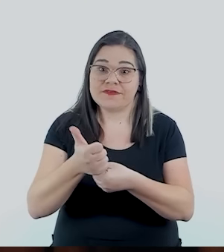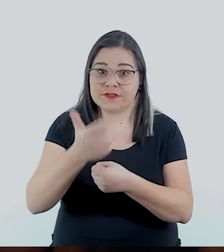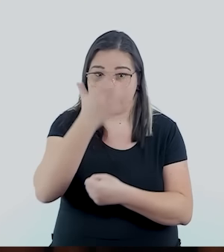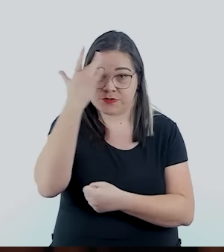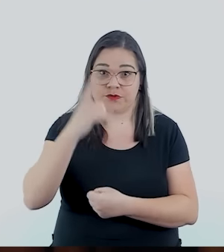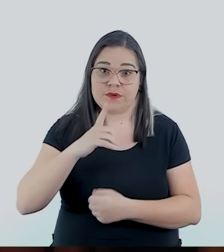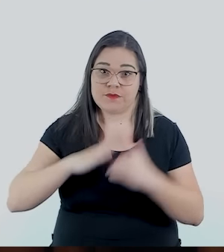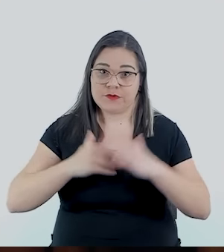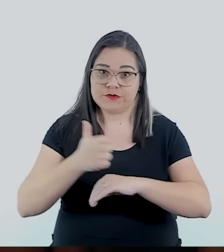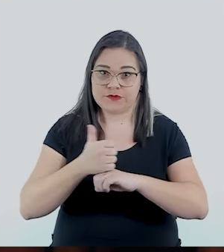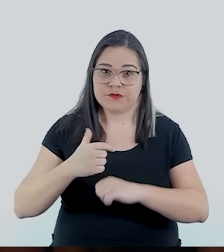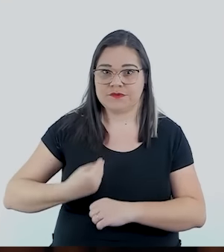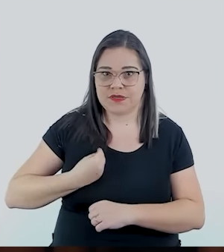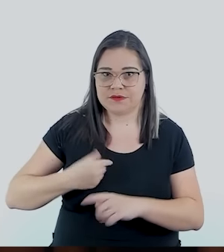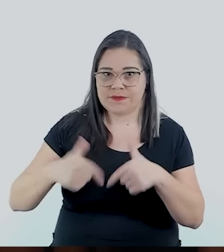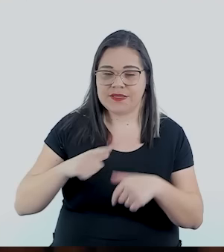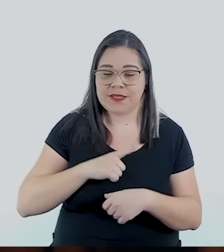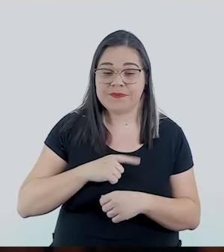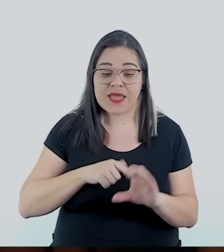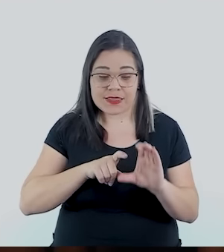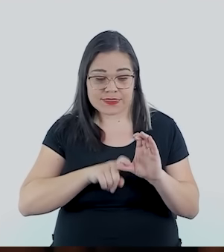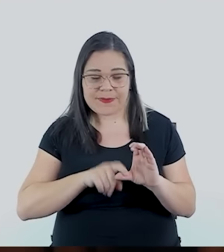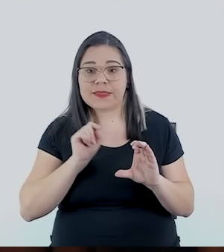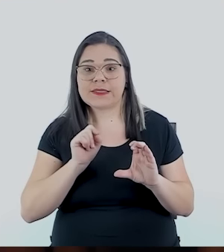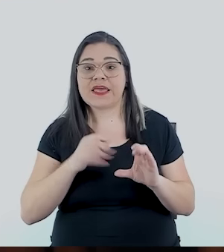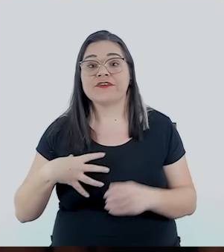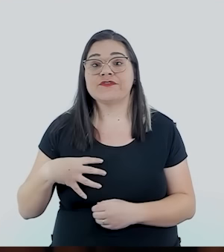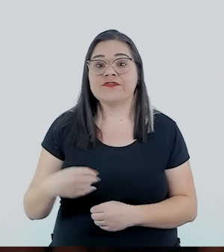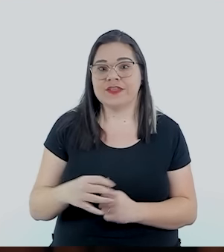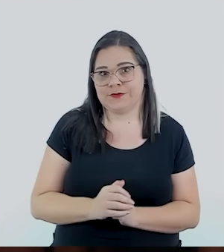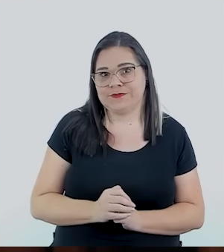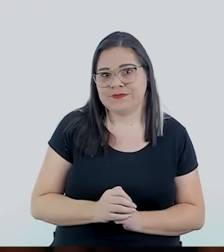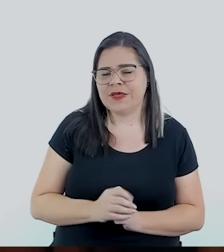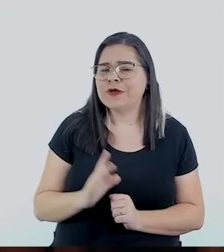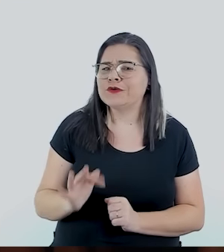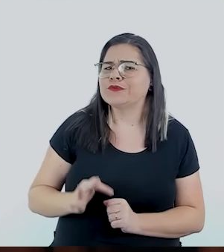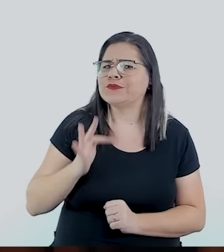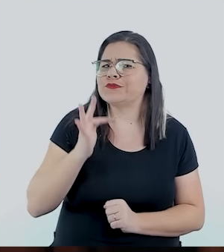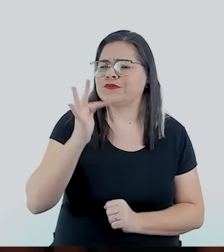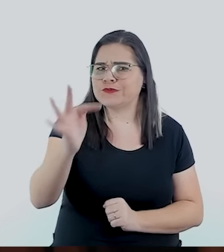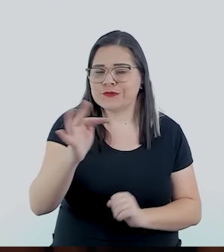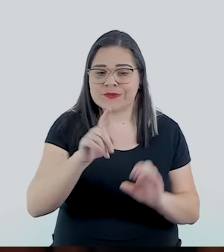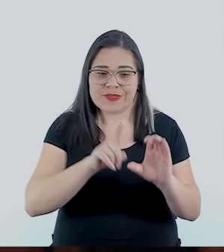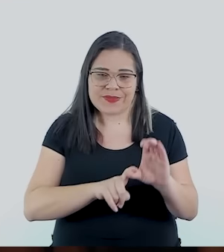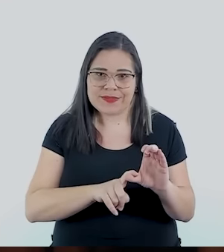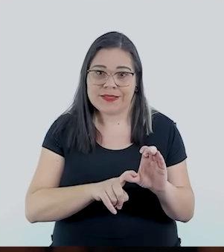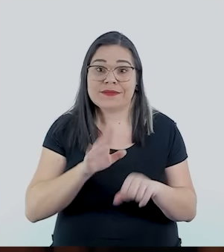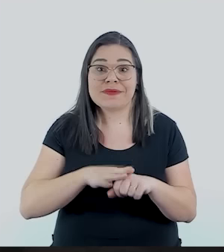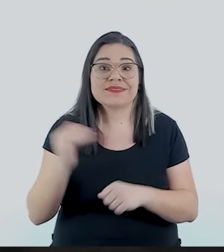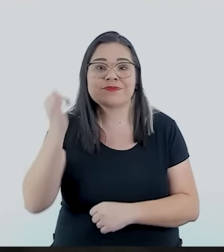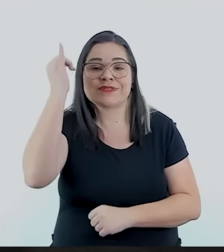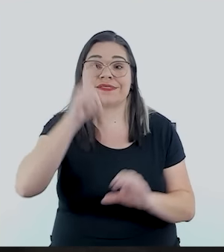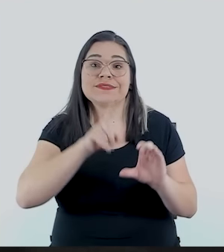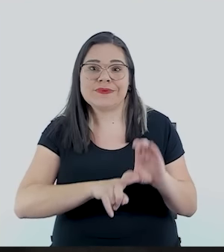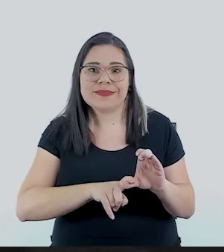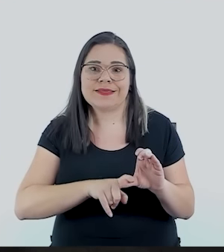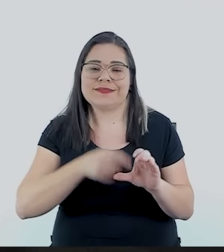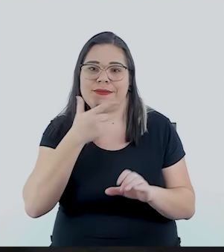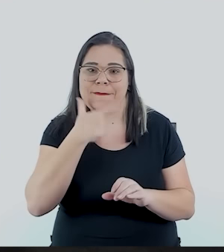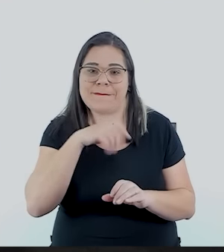eh os dependentes são os filhos né normalmente exato no futuro vai ser muito mais importante ter os pais como